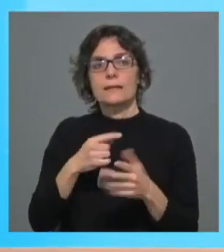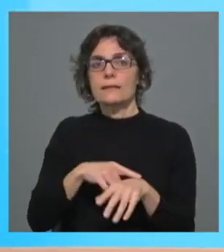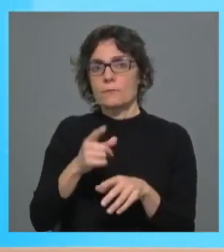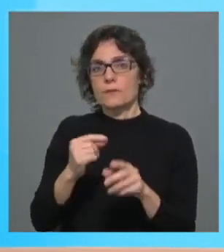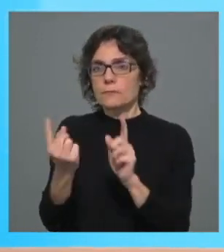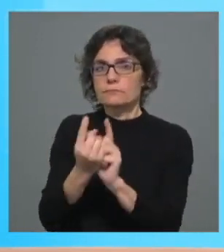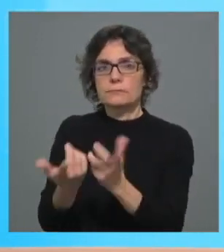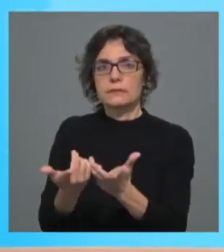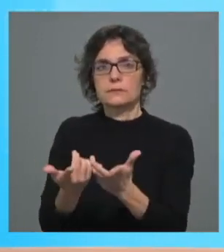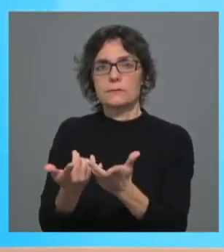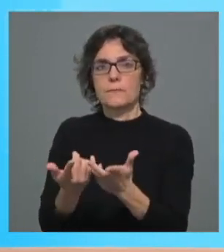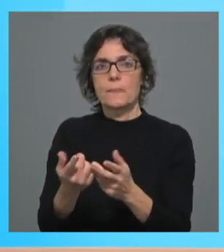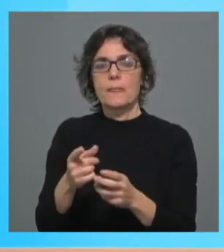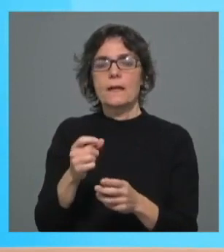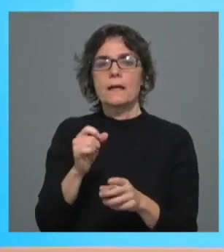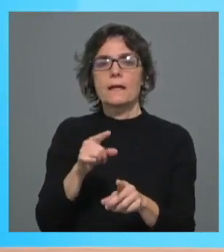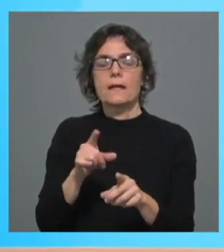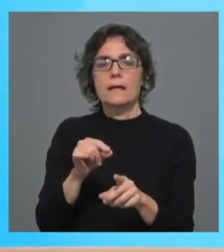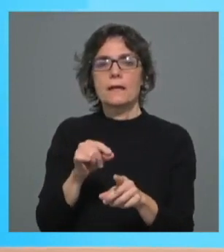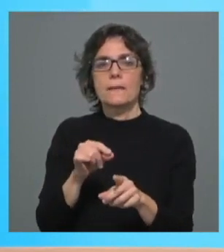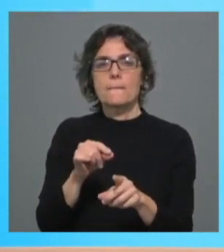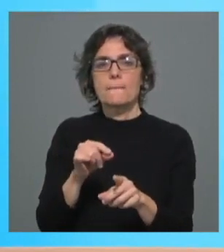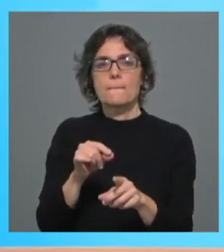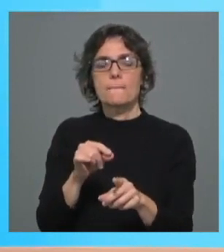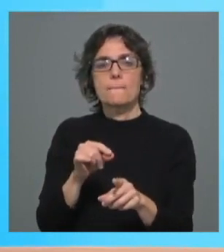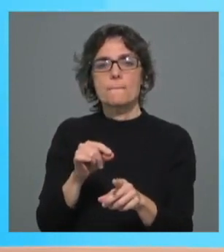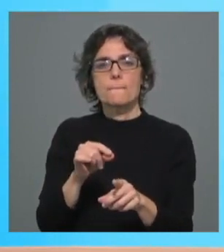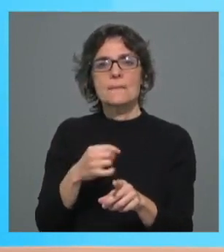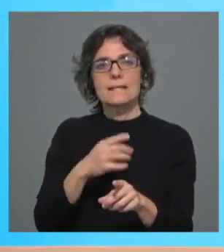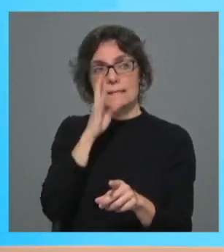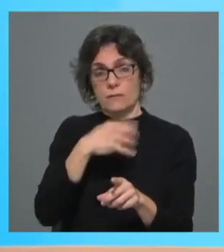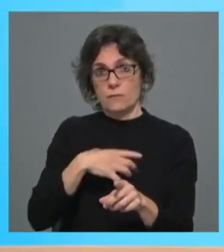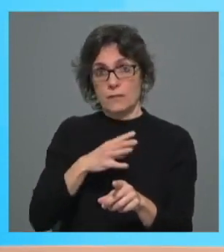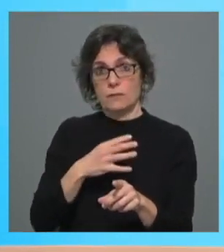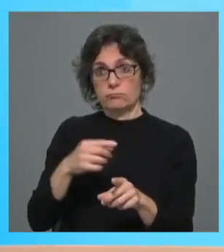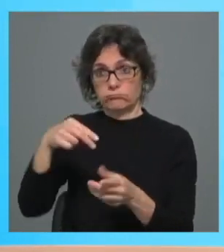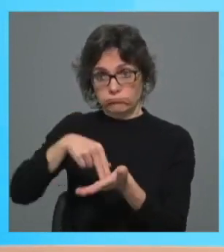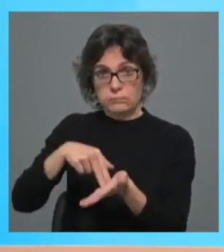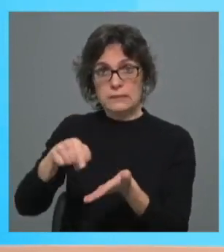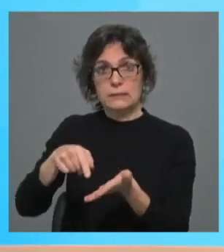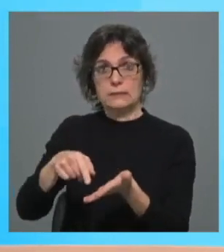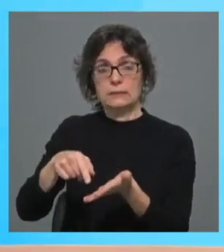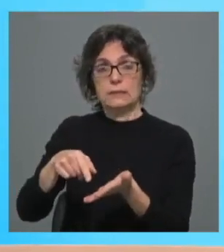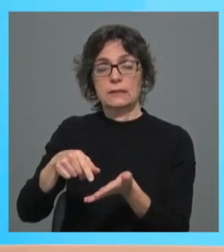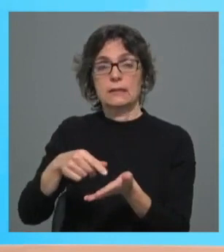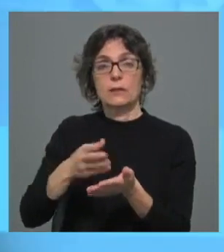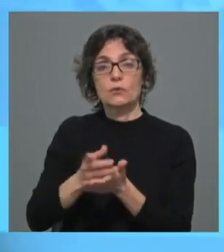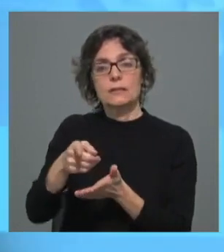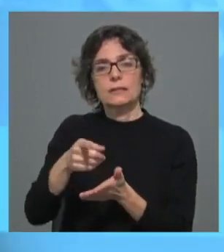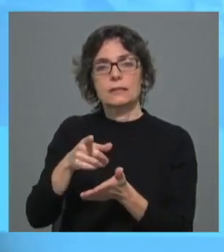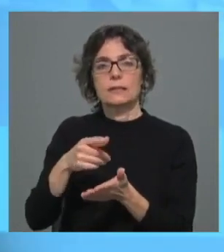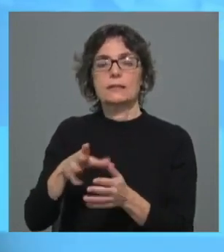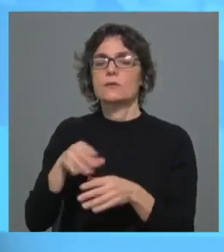significa também uma outra coisa que é um para poder estar tem que me habituar a frustração